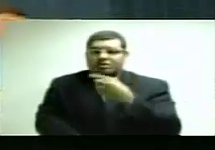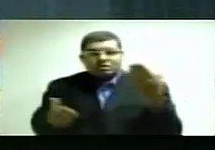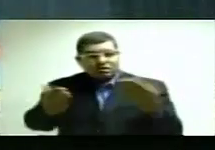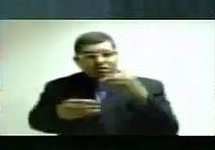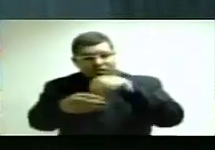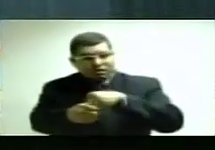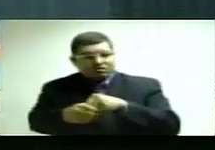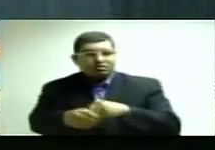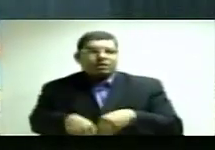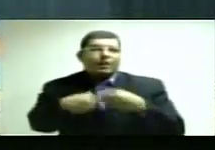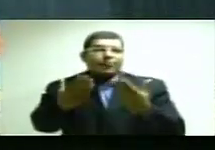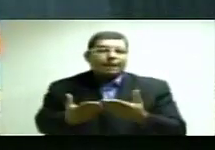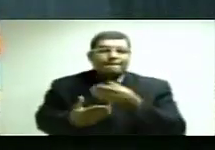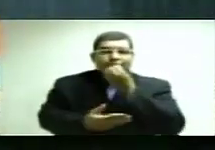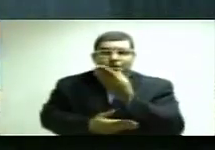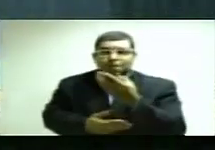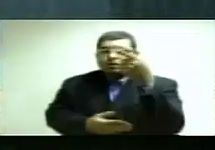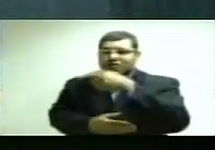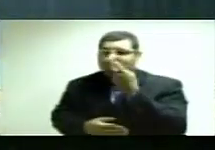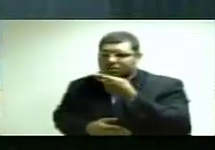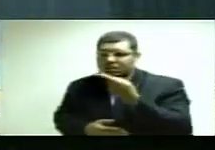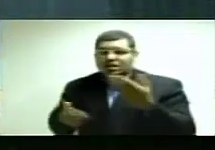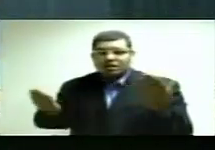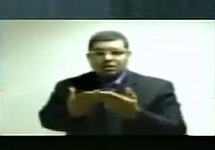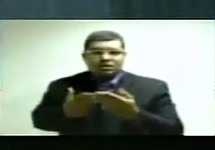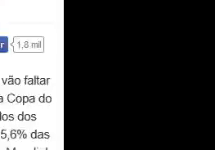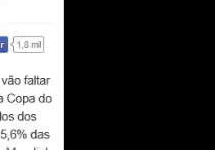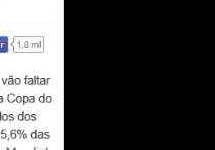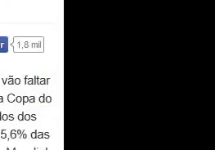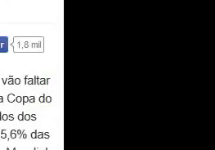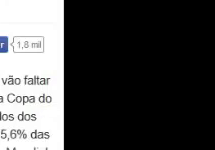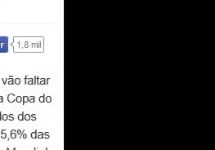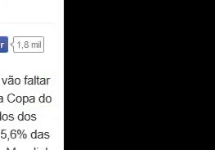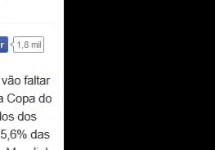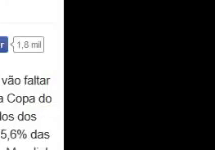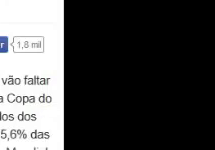de que a nossa arena é no meio da selva. Portanto, eram essas as reflexões.